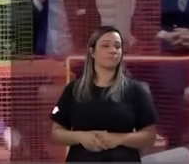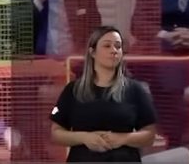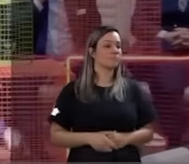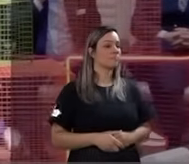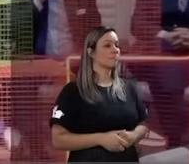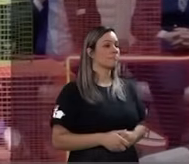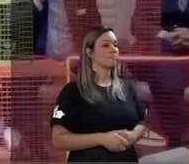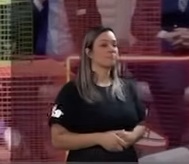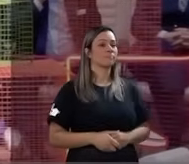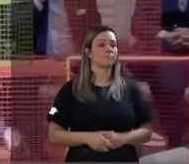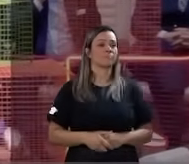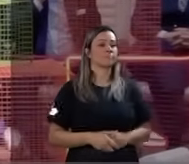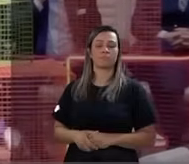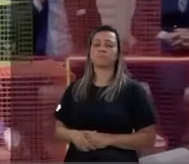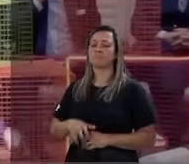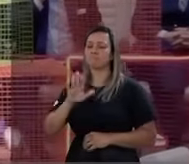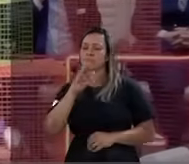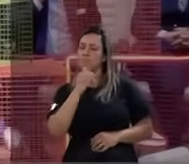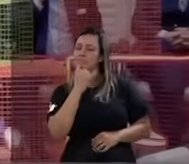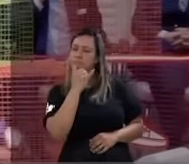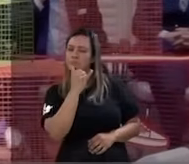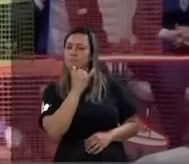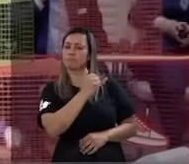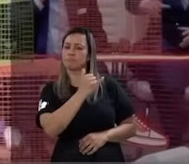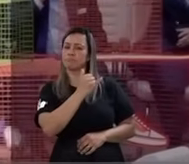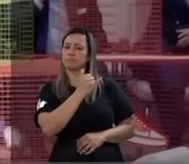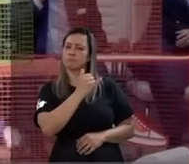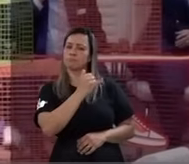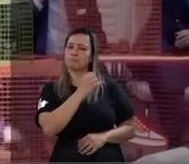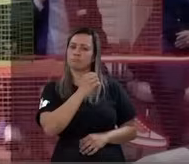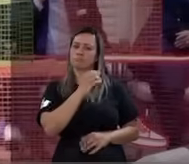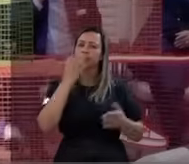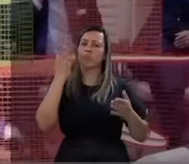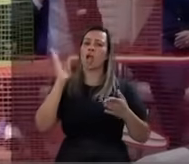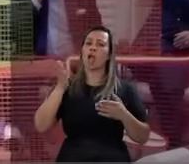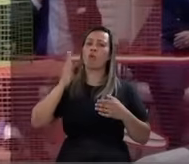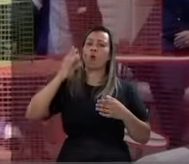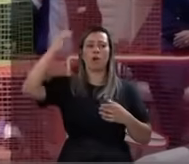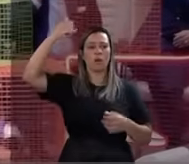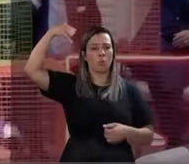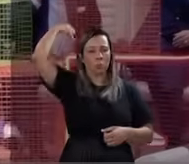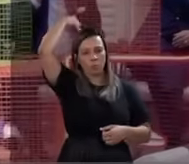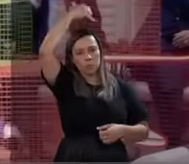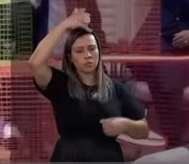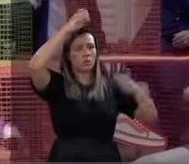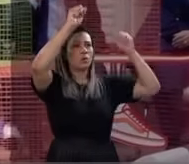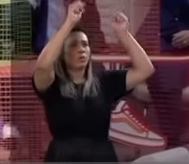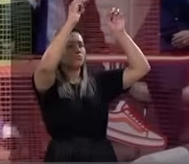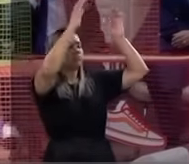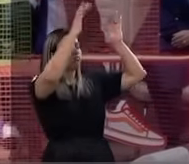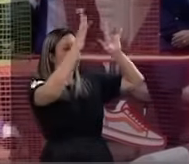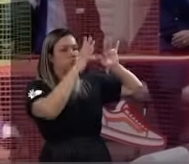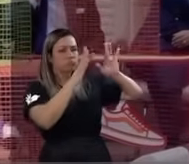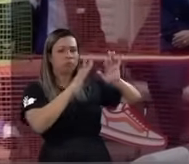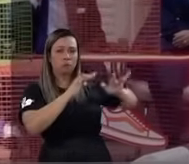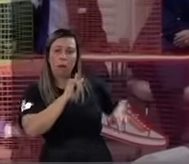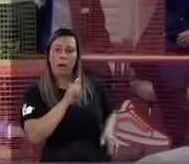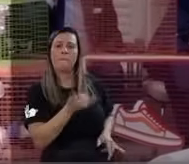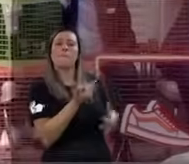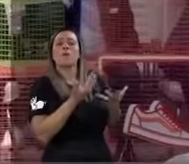e avisa para ele: recebe o que está caindo sobre nós aqui agora. Fala para ele,